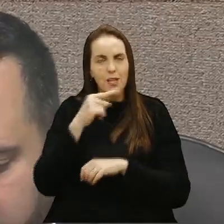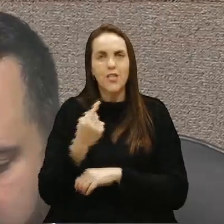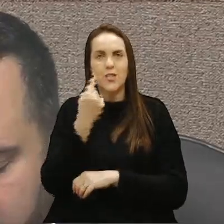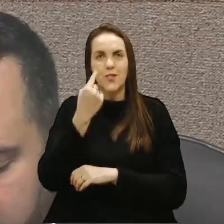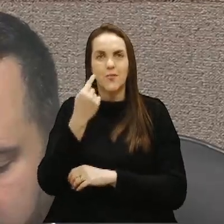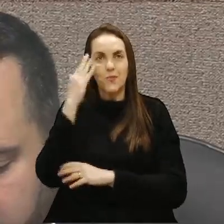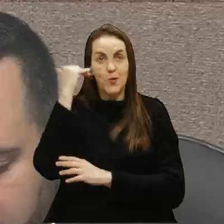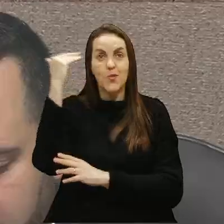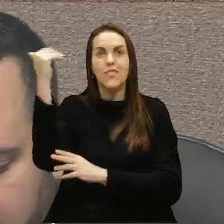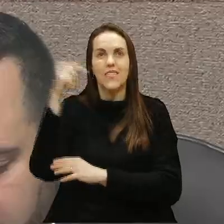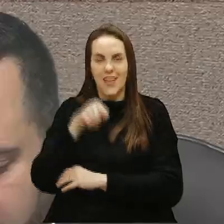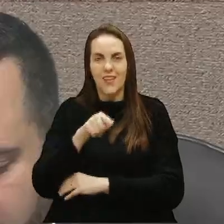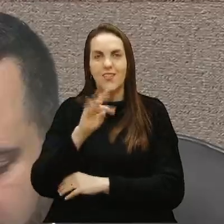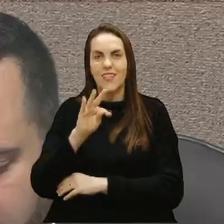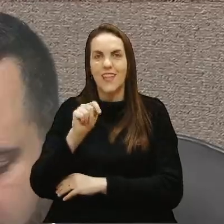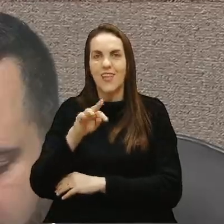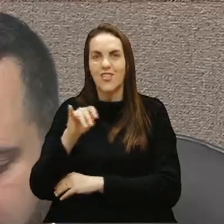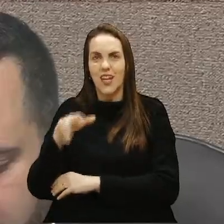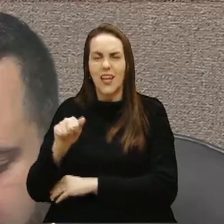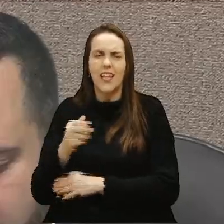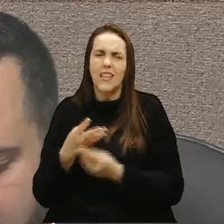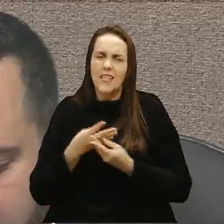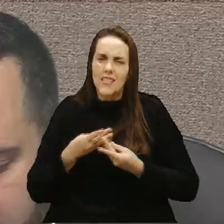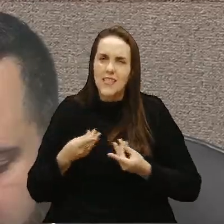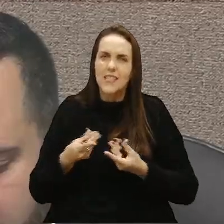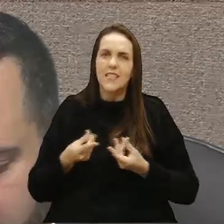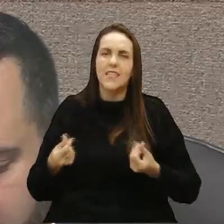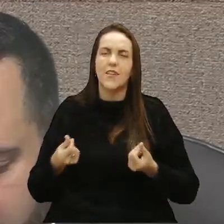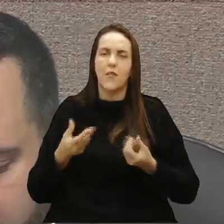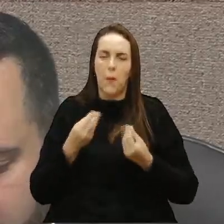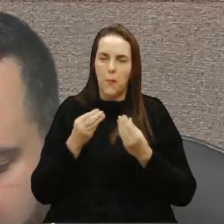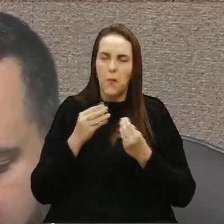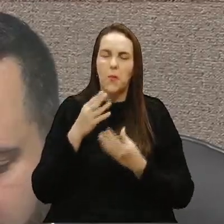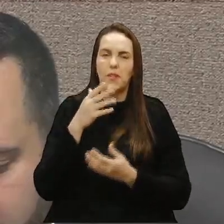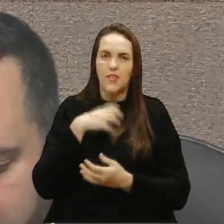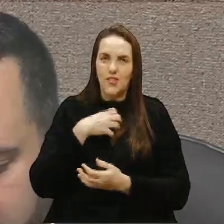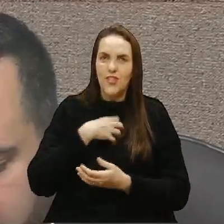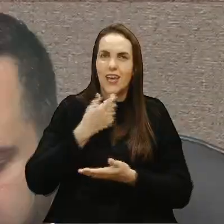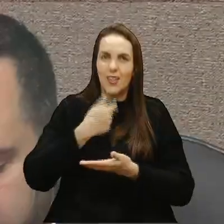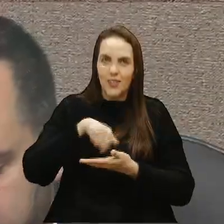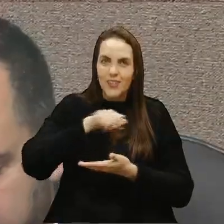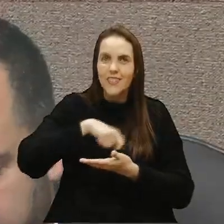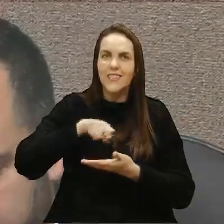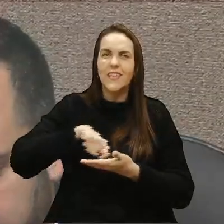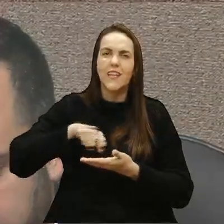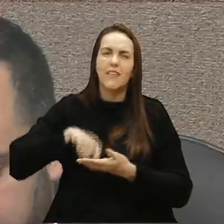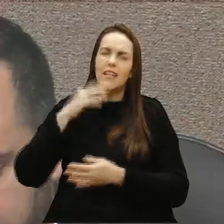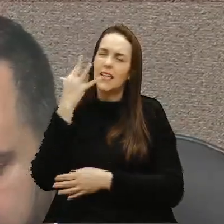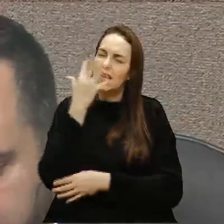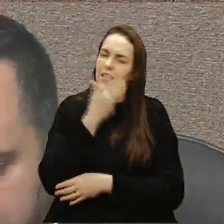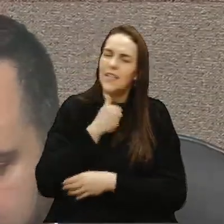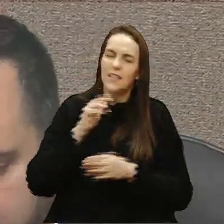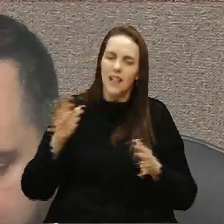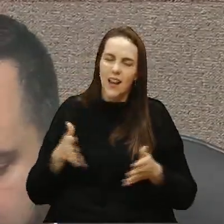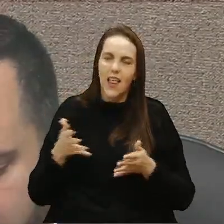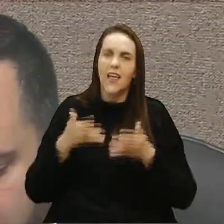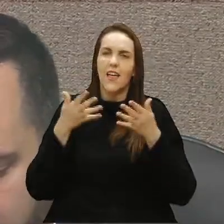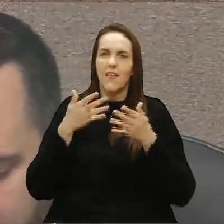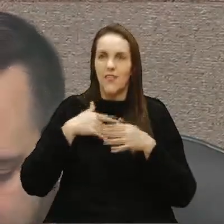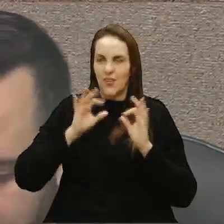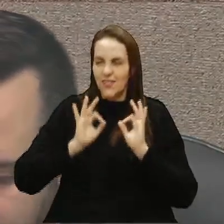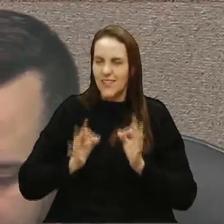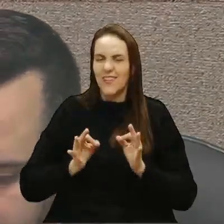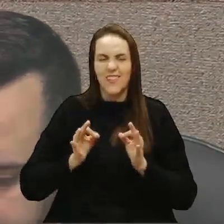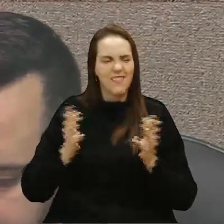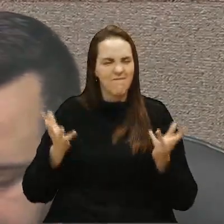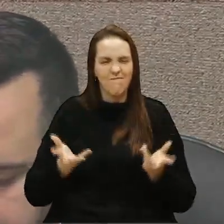um sucesso, porque a Tatiana tem muita sensibilidade, uma forma de escrever linda, leve, e eu tenho certeza que será